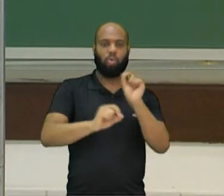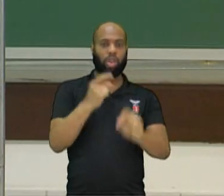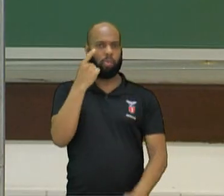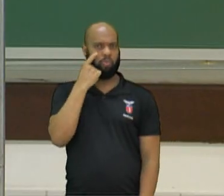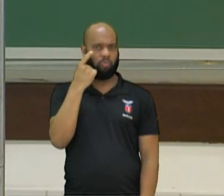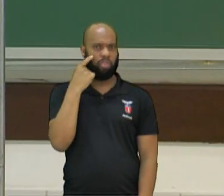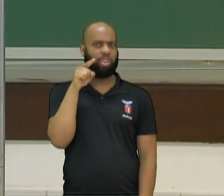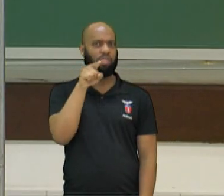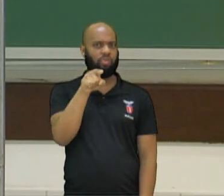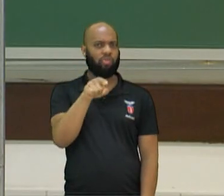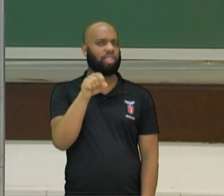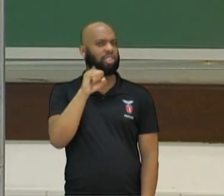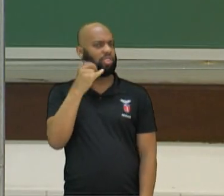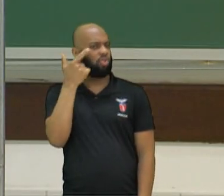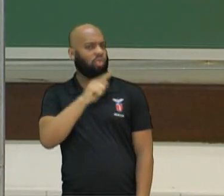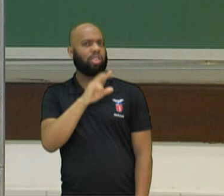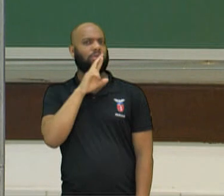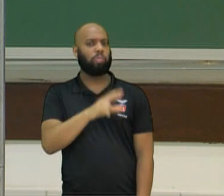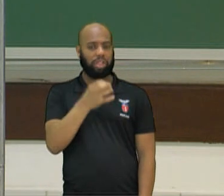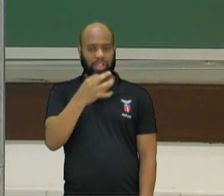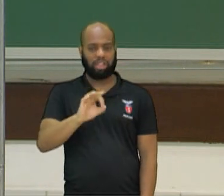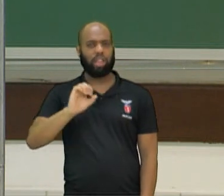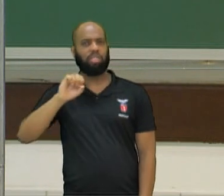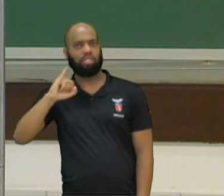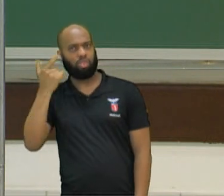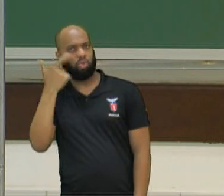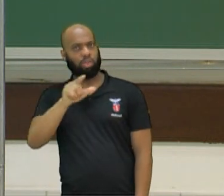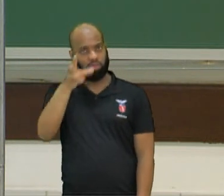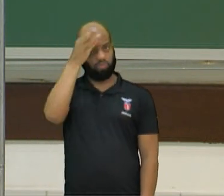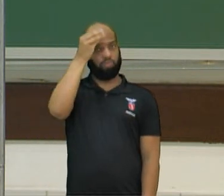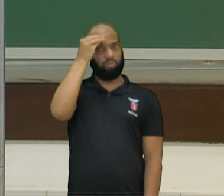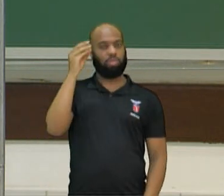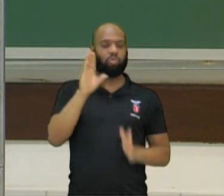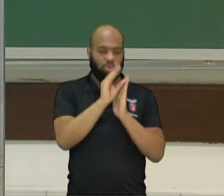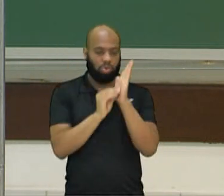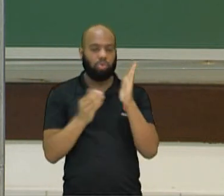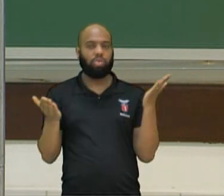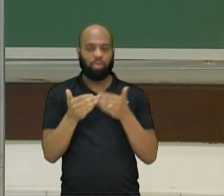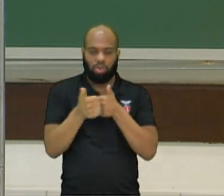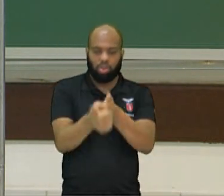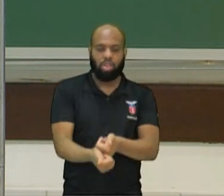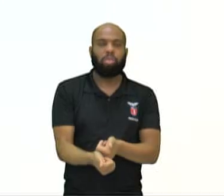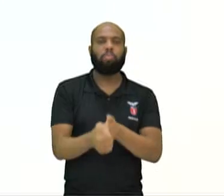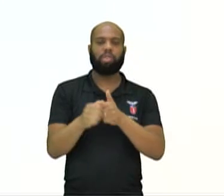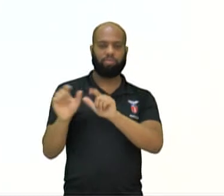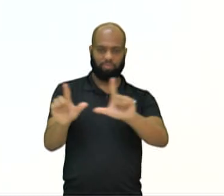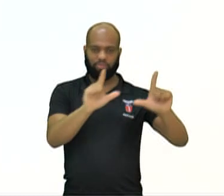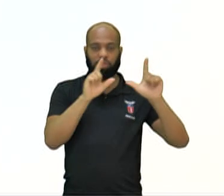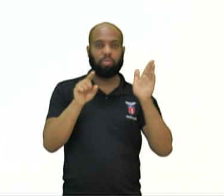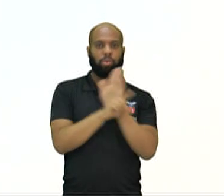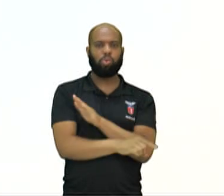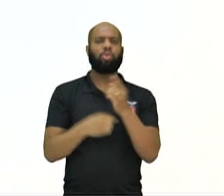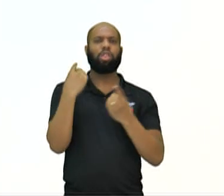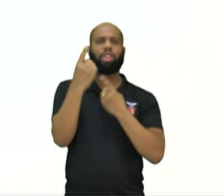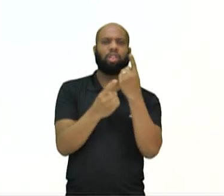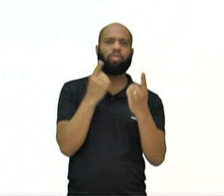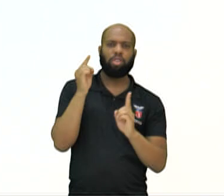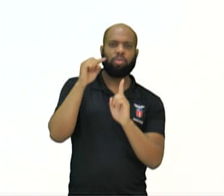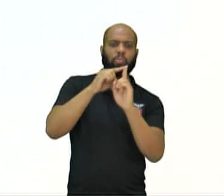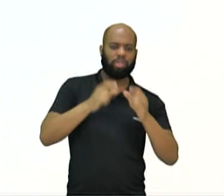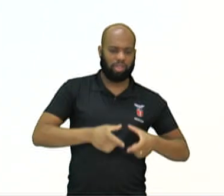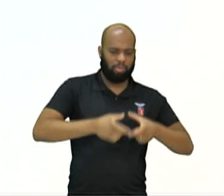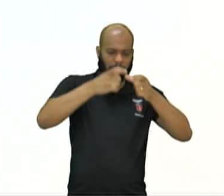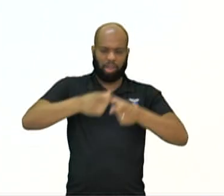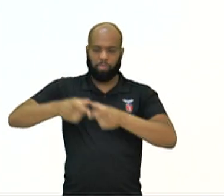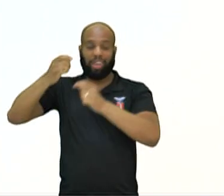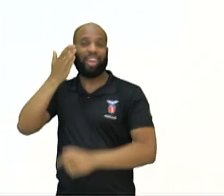você vai ver se você acertou, se você fixou os conteúdos. Então acompanha na tela a nossa primeira pergunta. Qual é a função das barras azuis